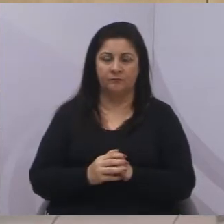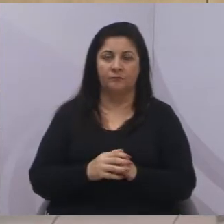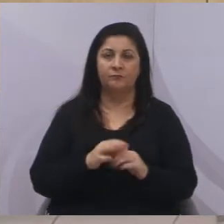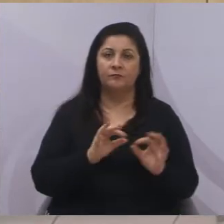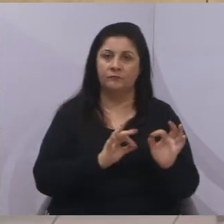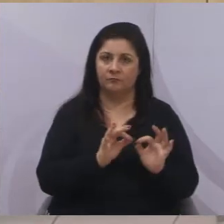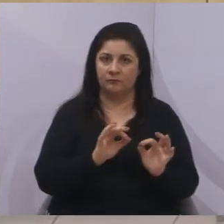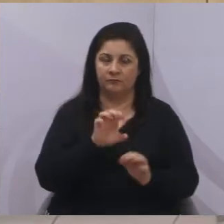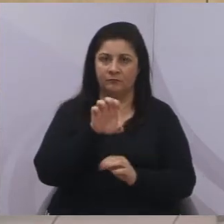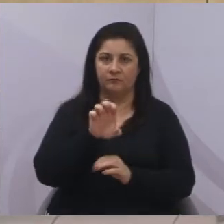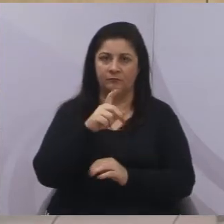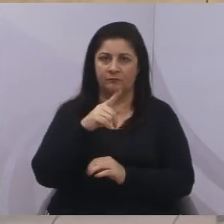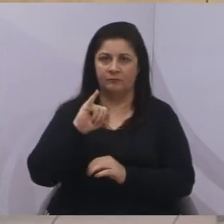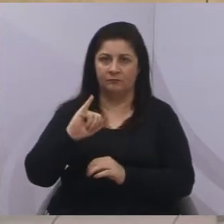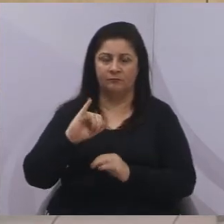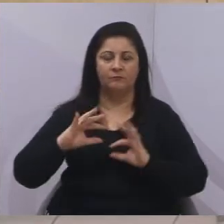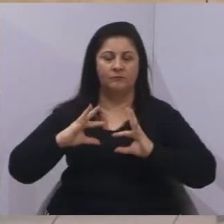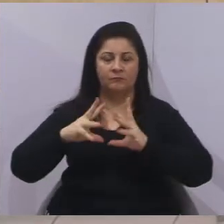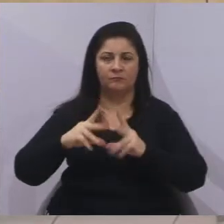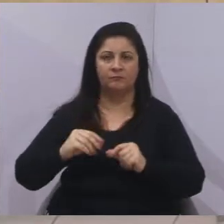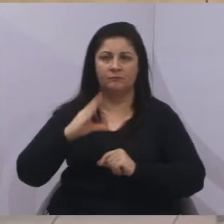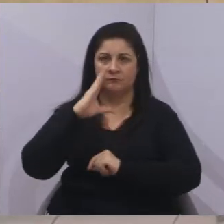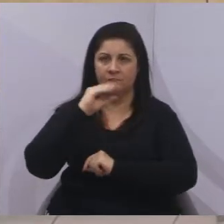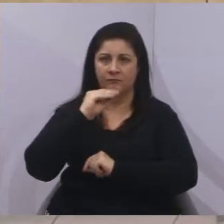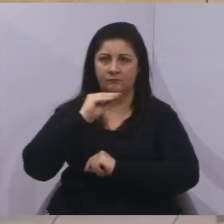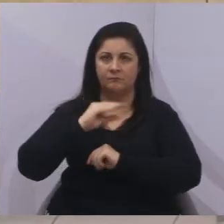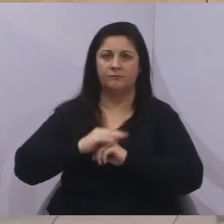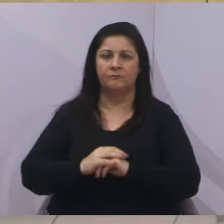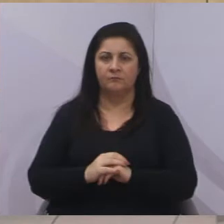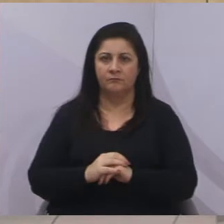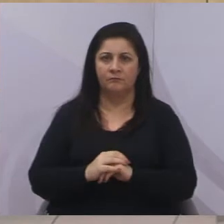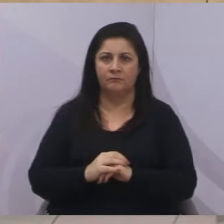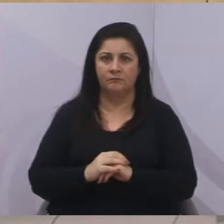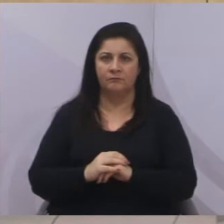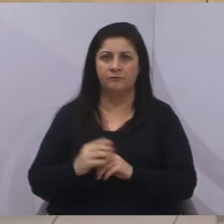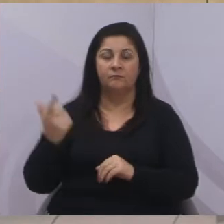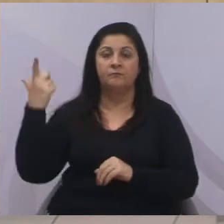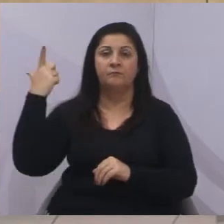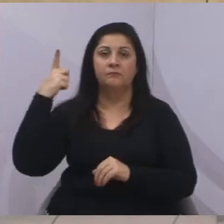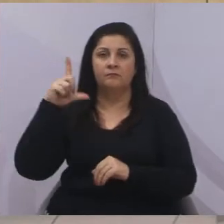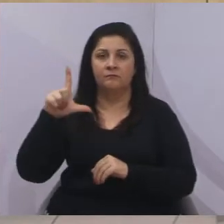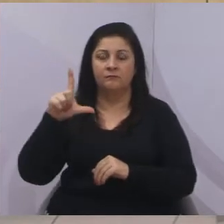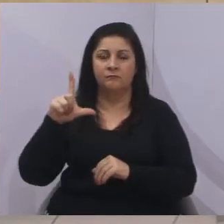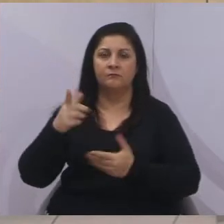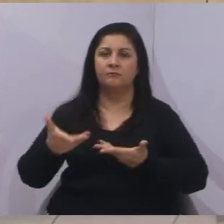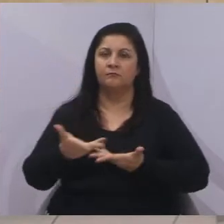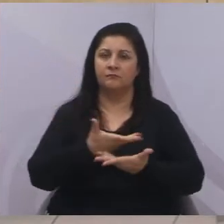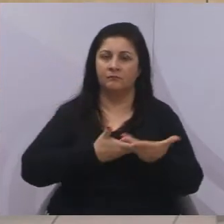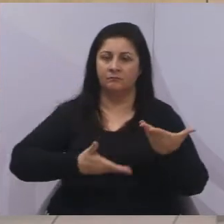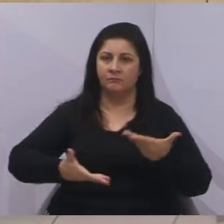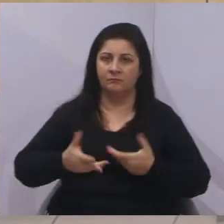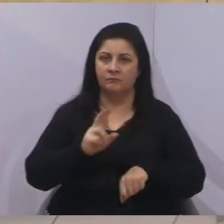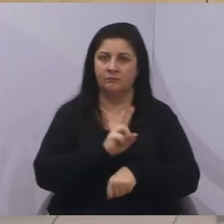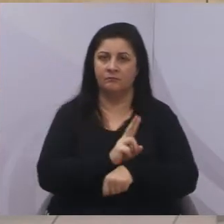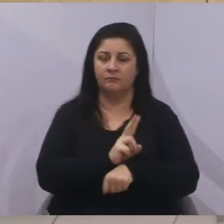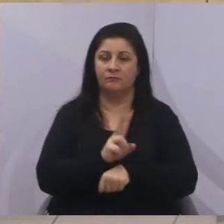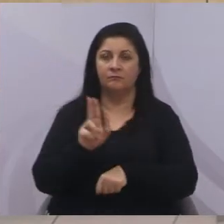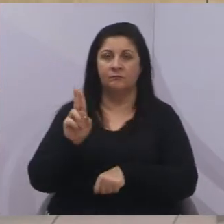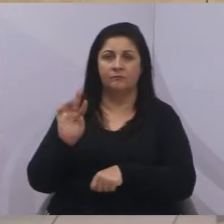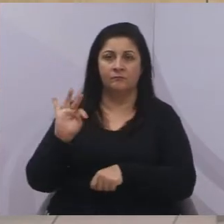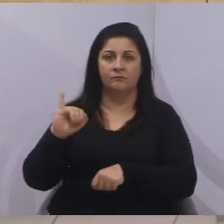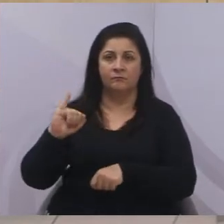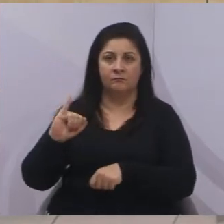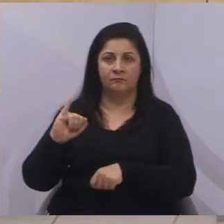EPI para todos os funcionários, ela conseguiu atender e manter uma UTI de